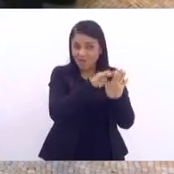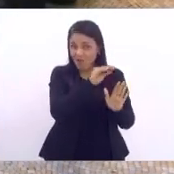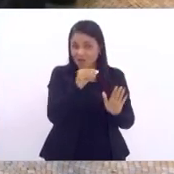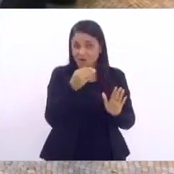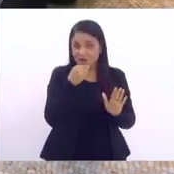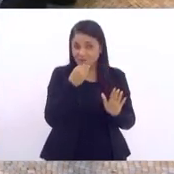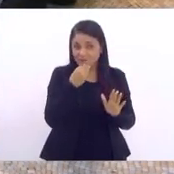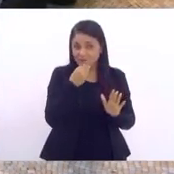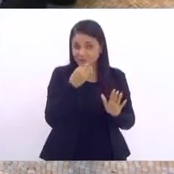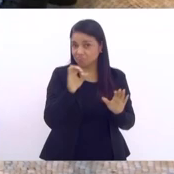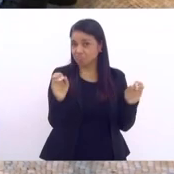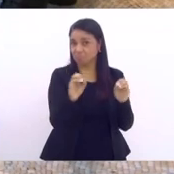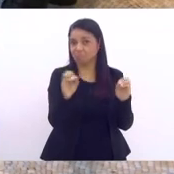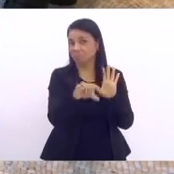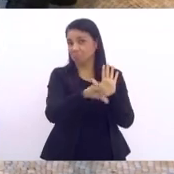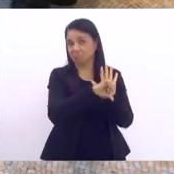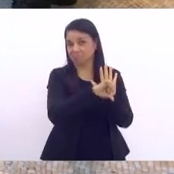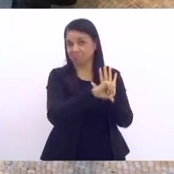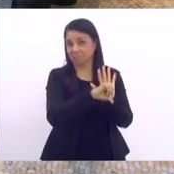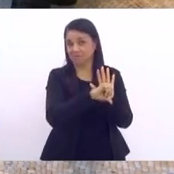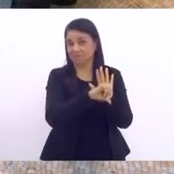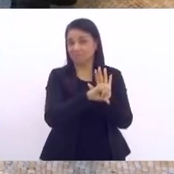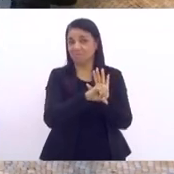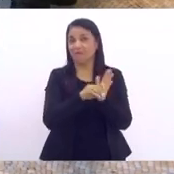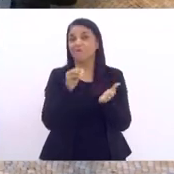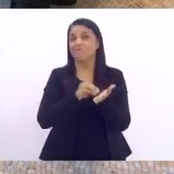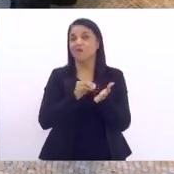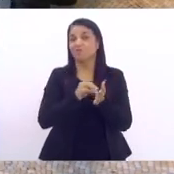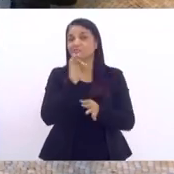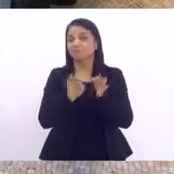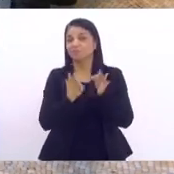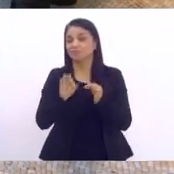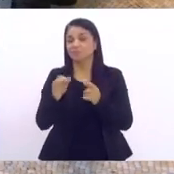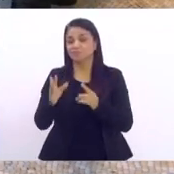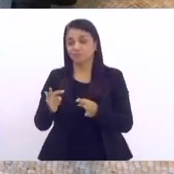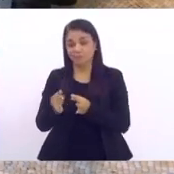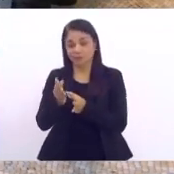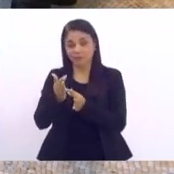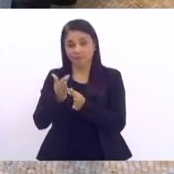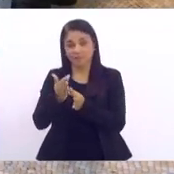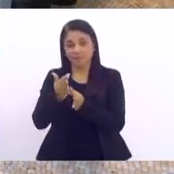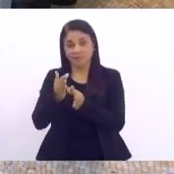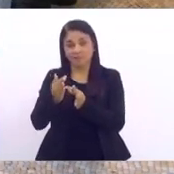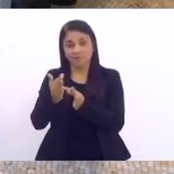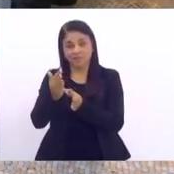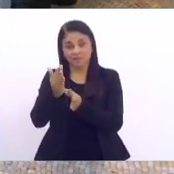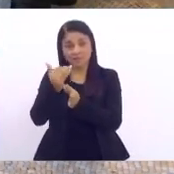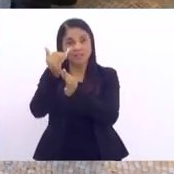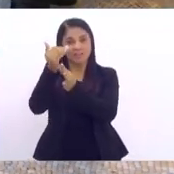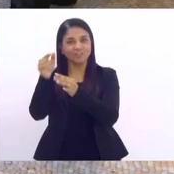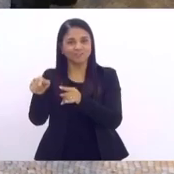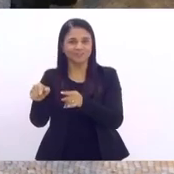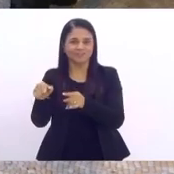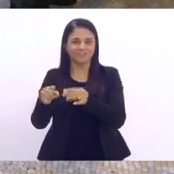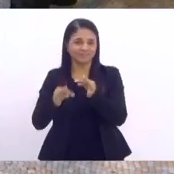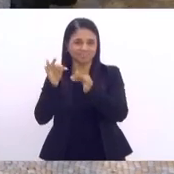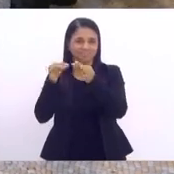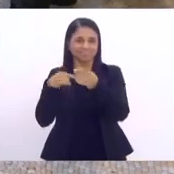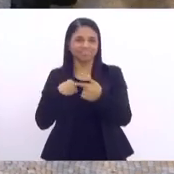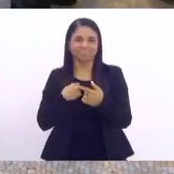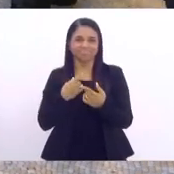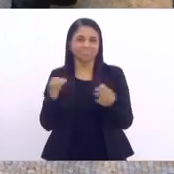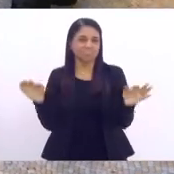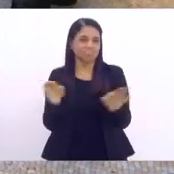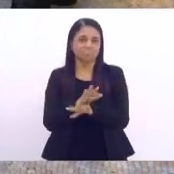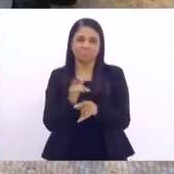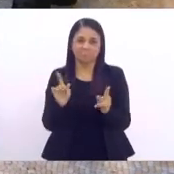injustiça de uma tecnologia que ainda está em aperfeiçoamento, deputado Jorge. Não é um problema. A inteligência artificial, muito